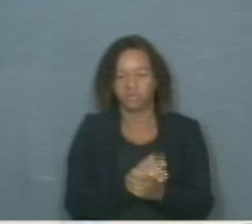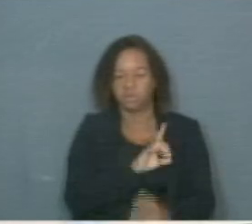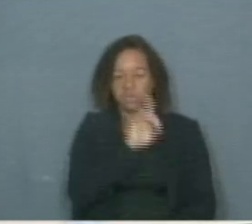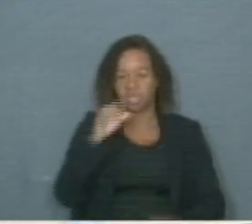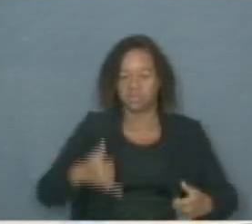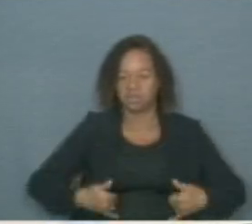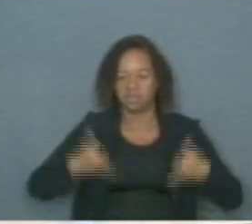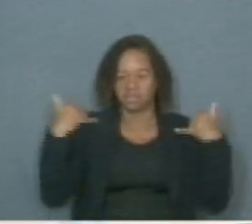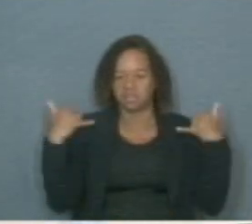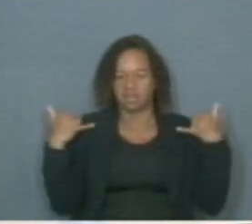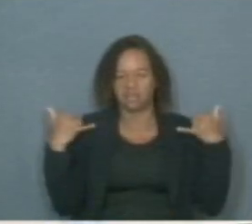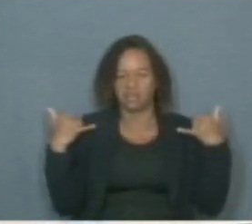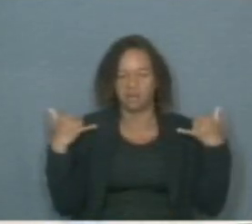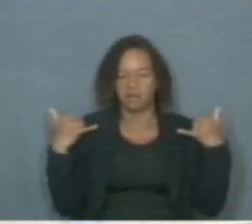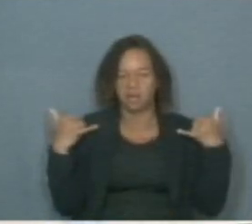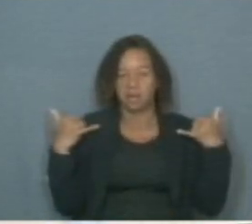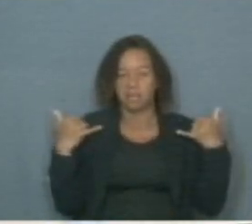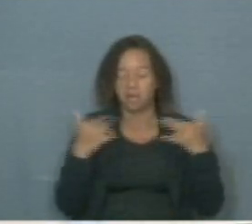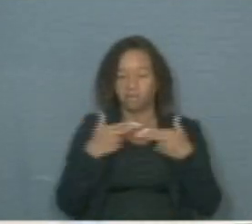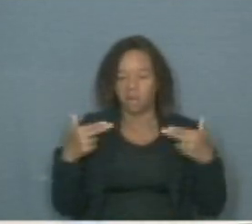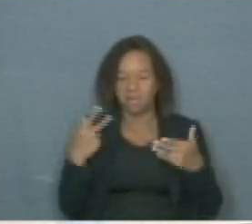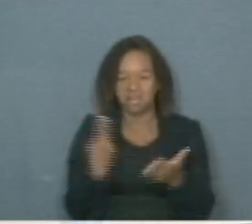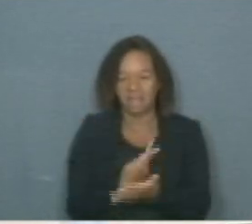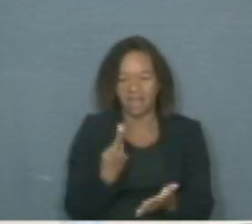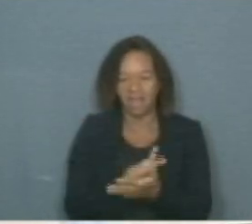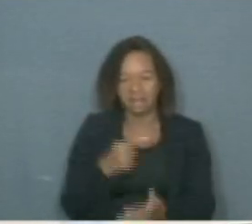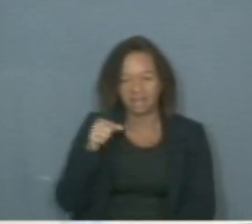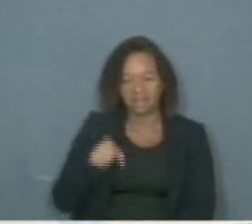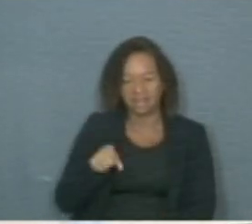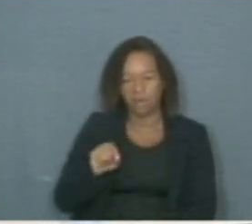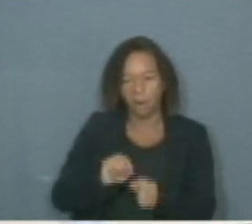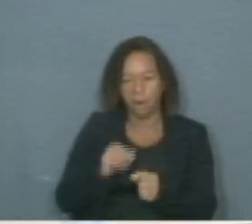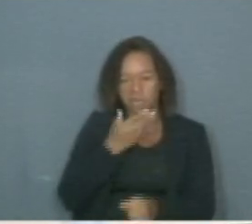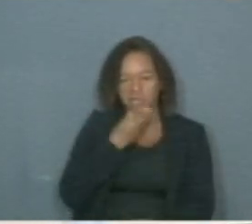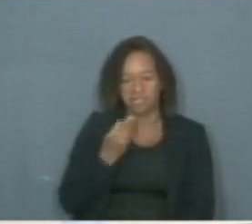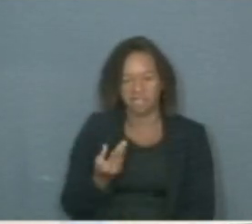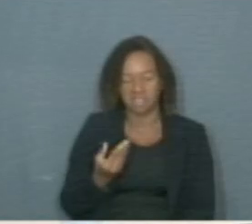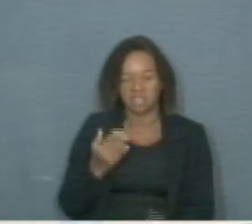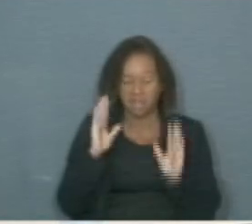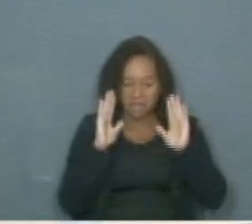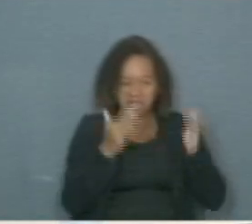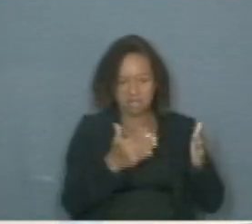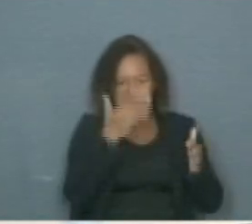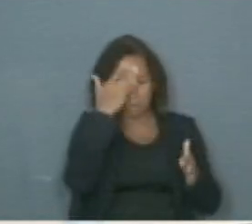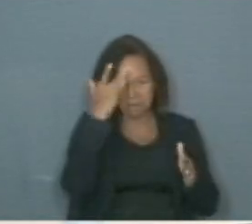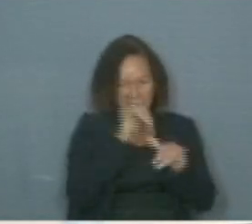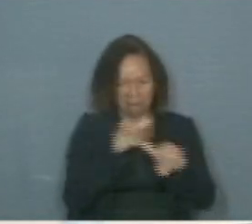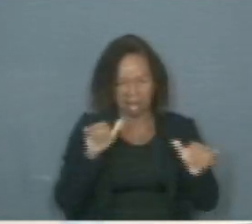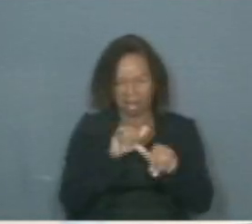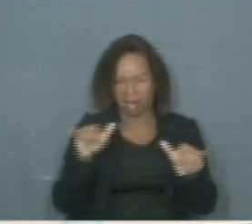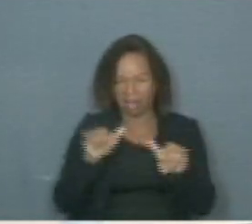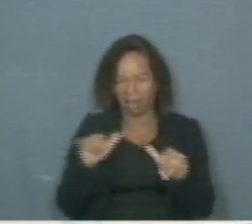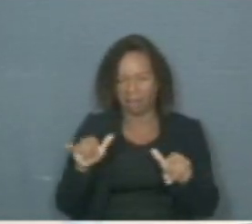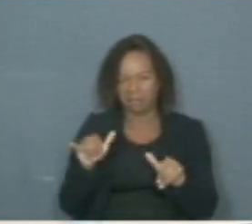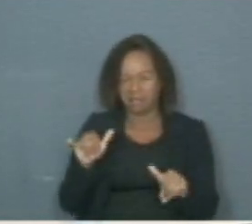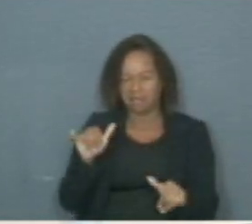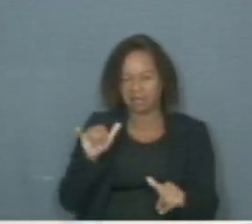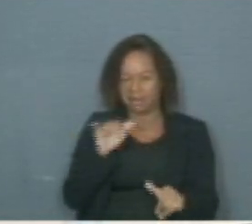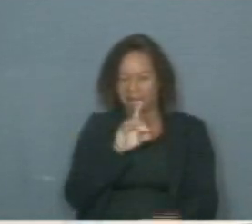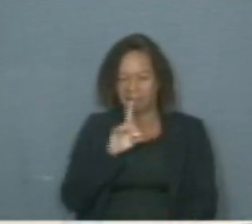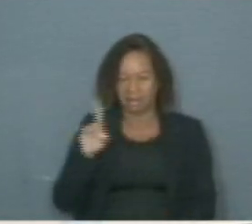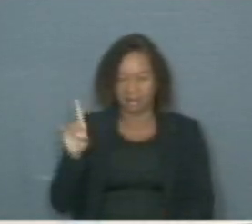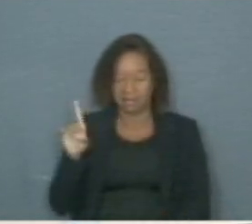seu aniversário, porque a única coisa de errada que este homem fez, na visão de pessoas que compartilham o pensamento de